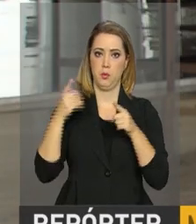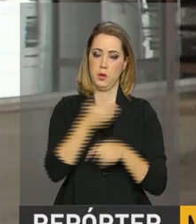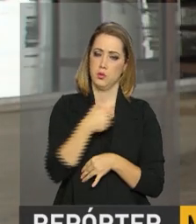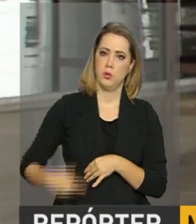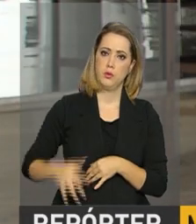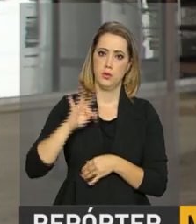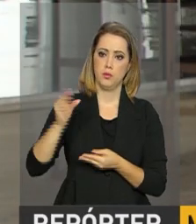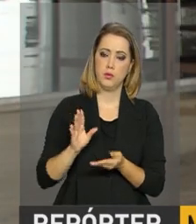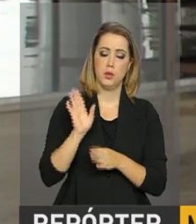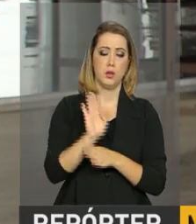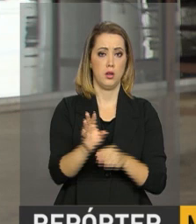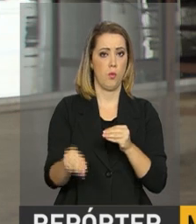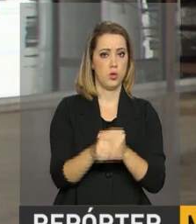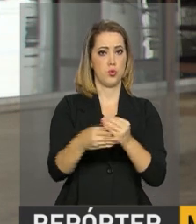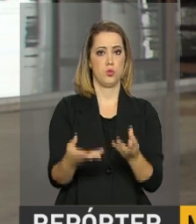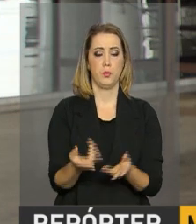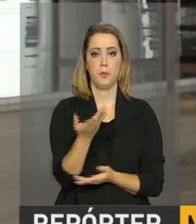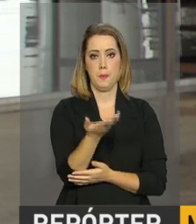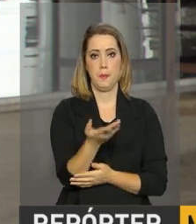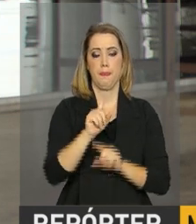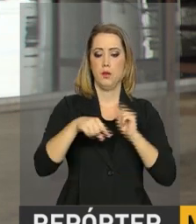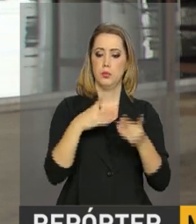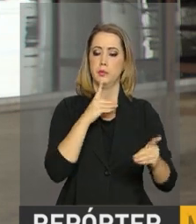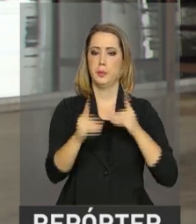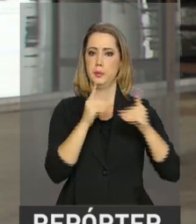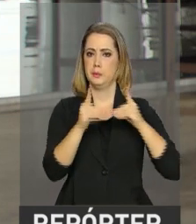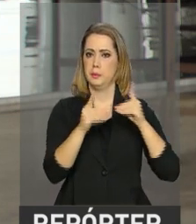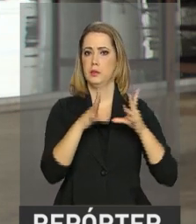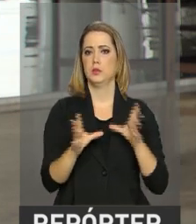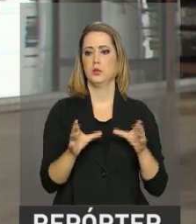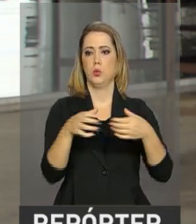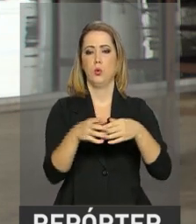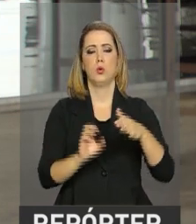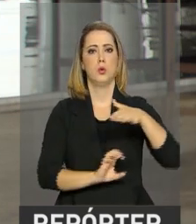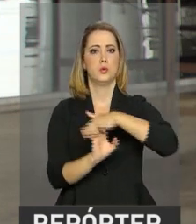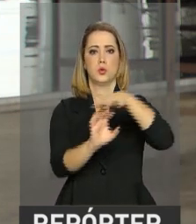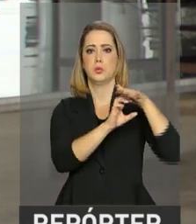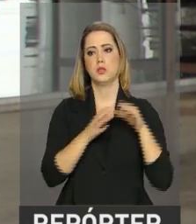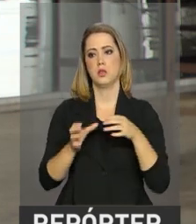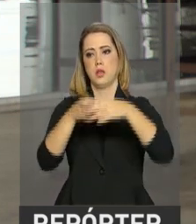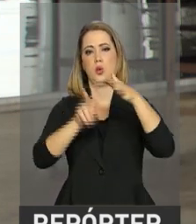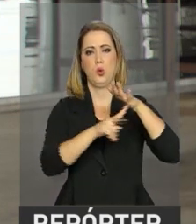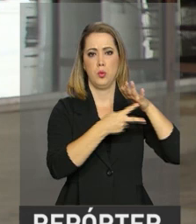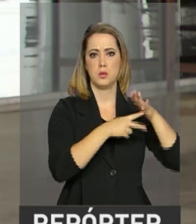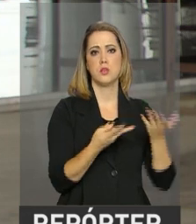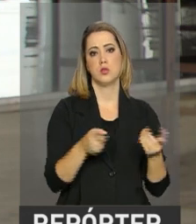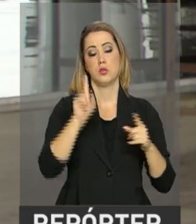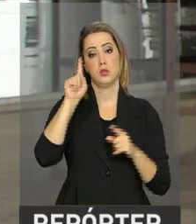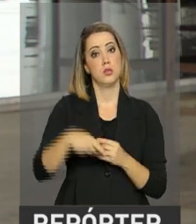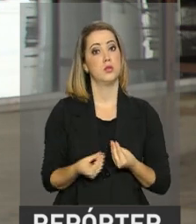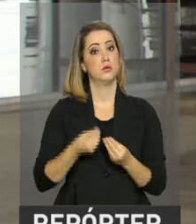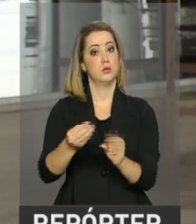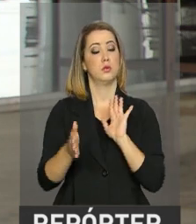entre governo empresários e a principais centrais sindicais do país outra medida para a geração de emprego é o envio